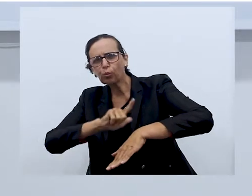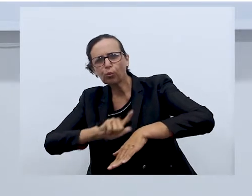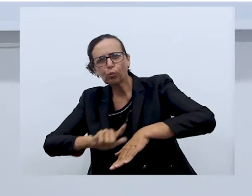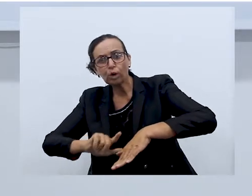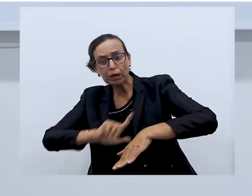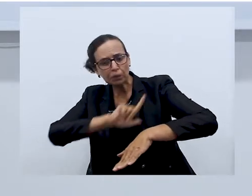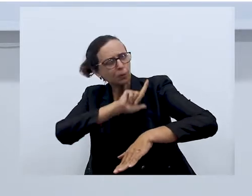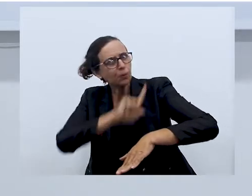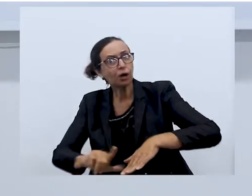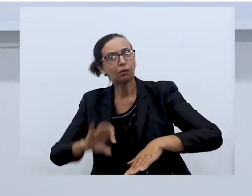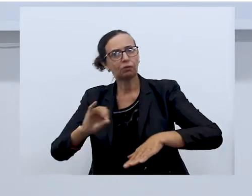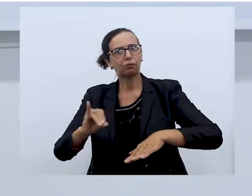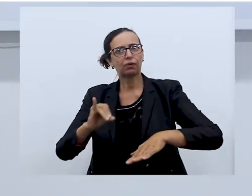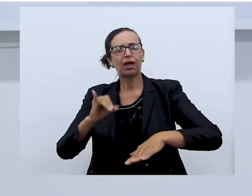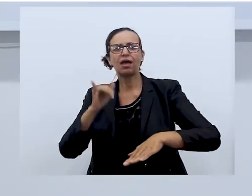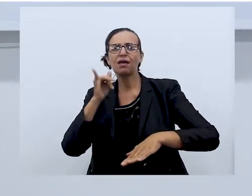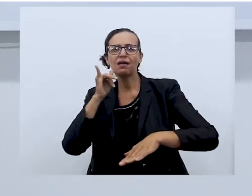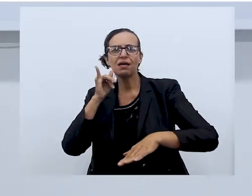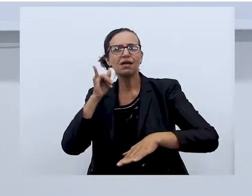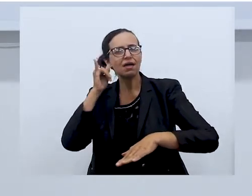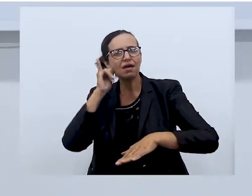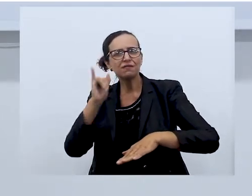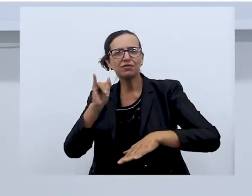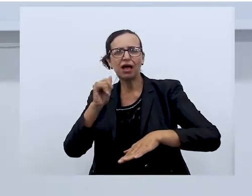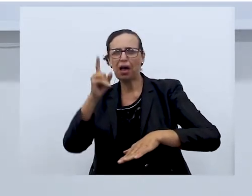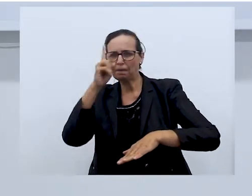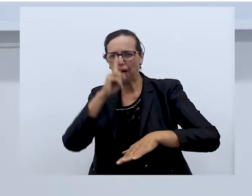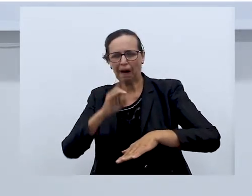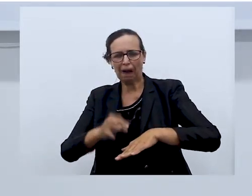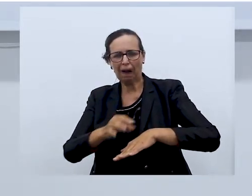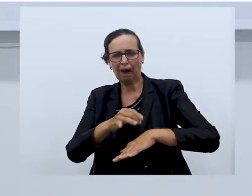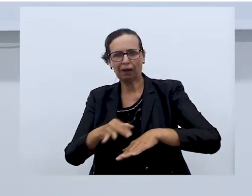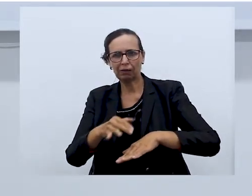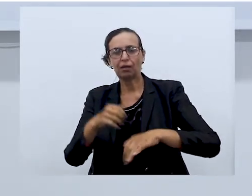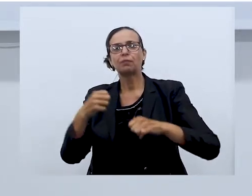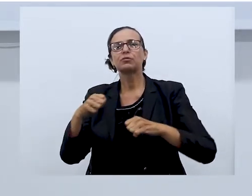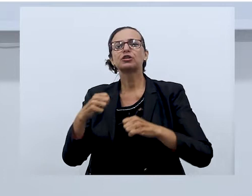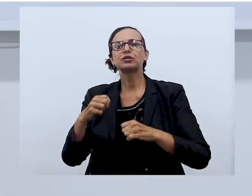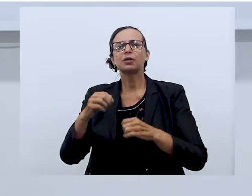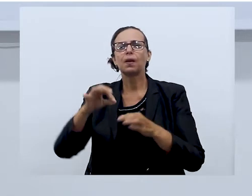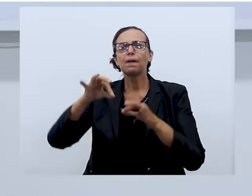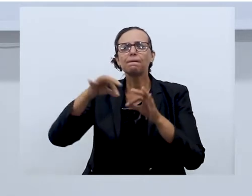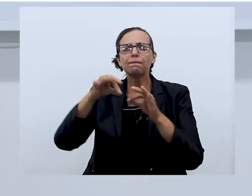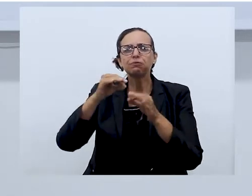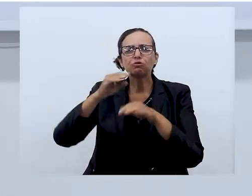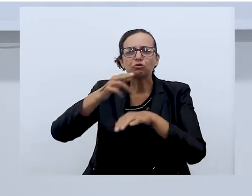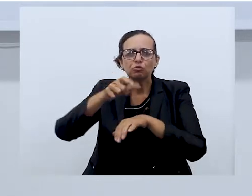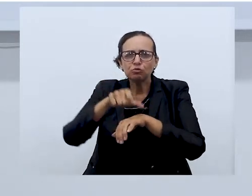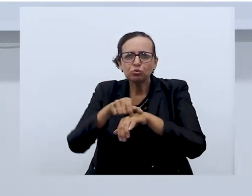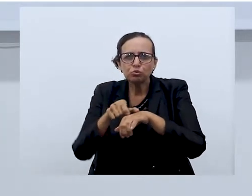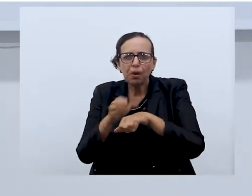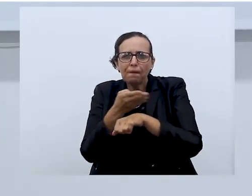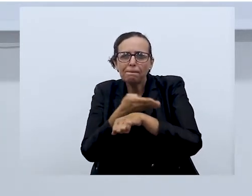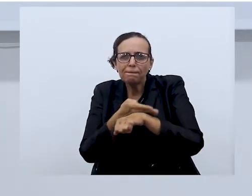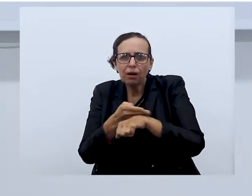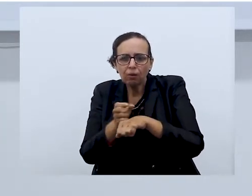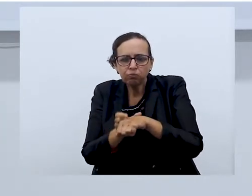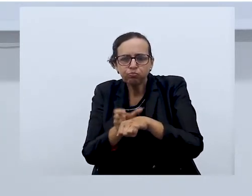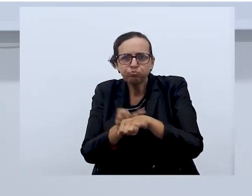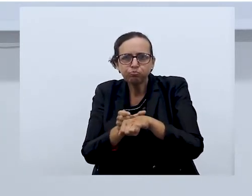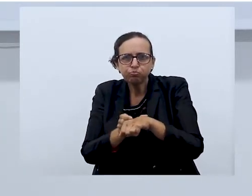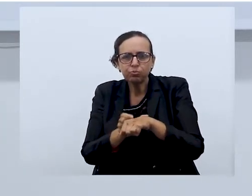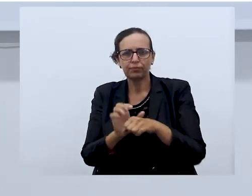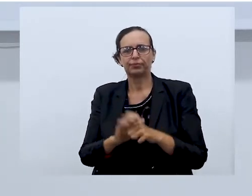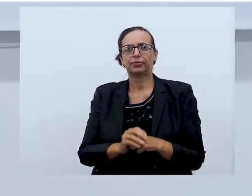seja removida a sujeira e evitar a contaminação desse ferimento. Aí deve-se cobrir com uma gaze estéril. Em caso de